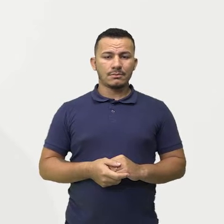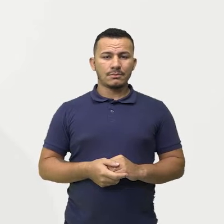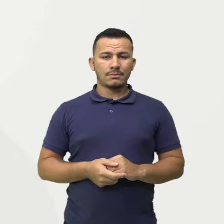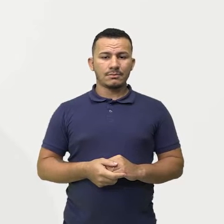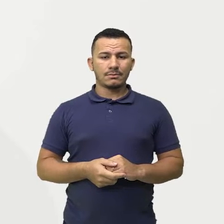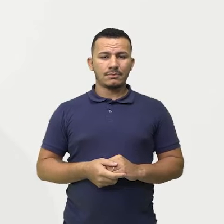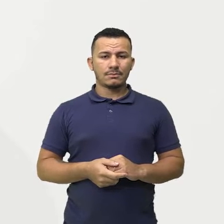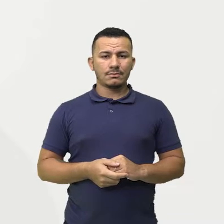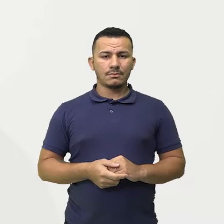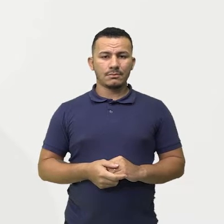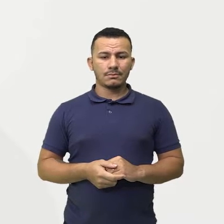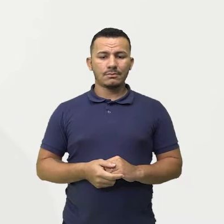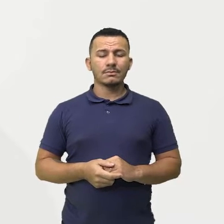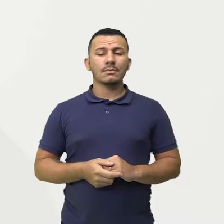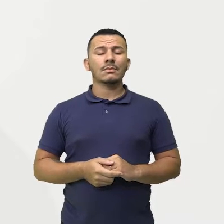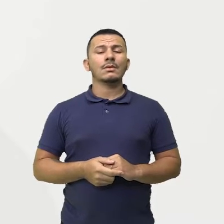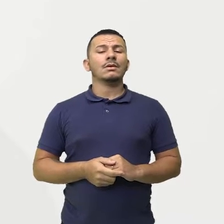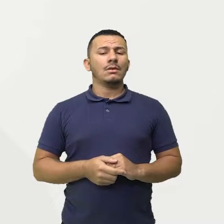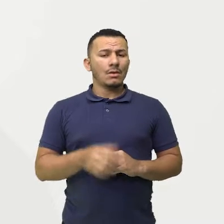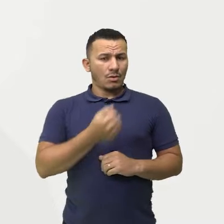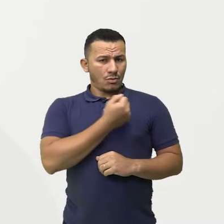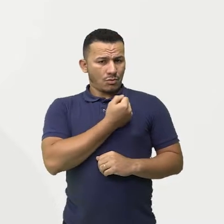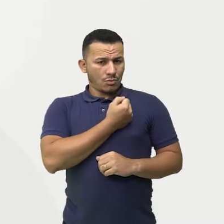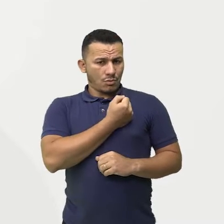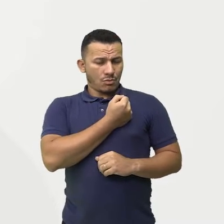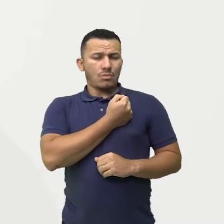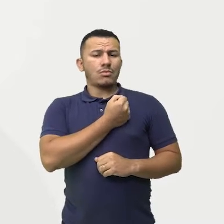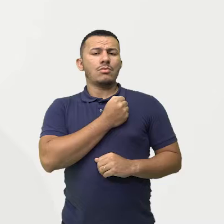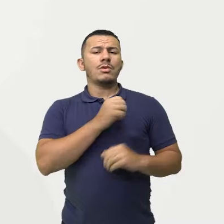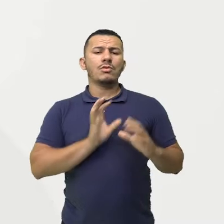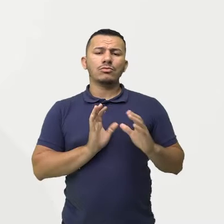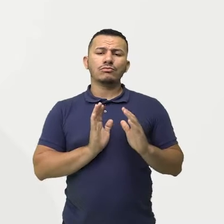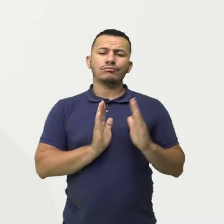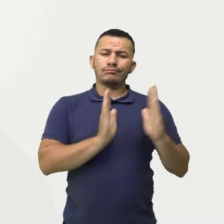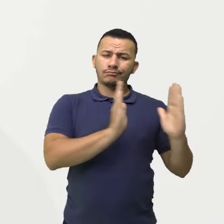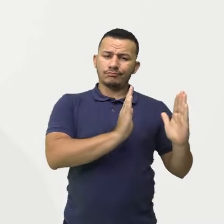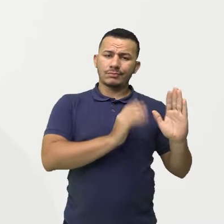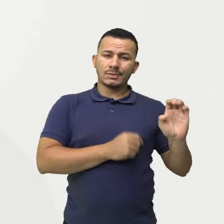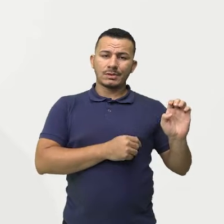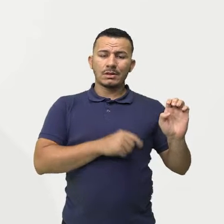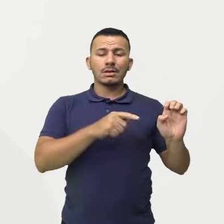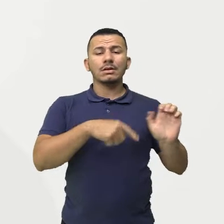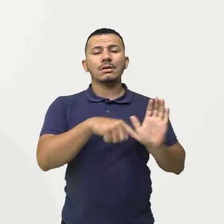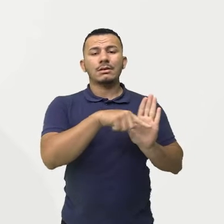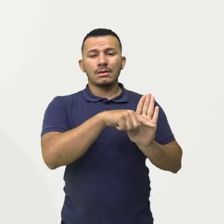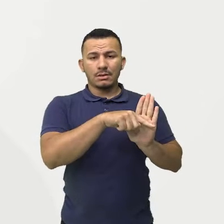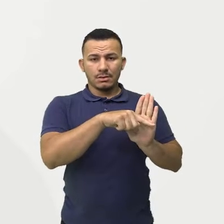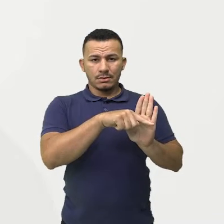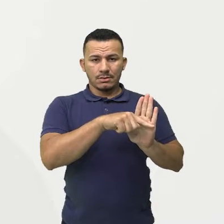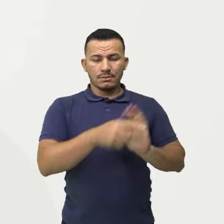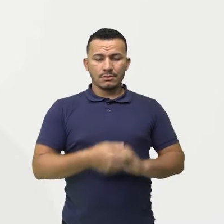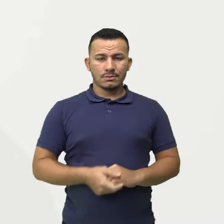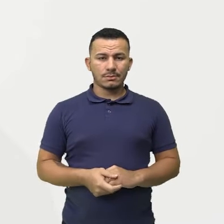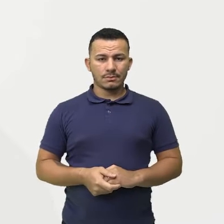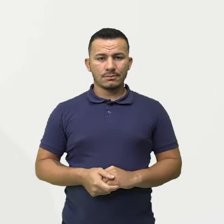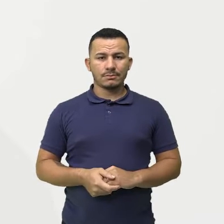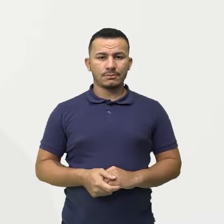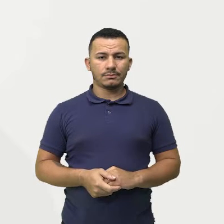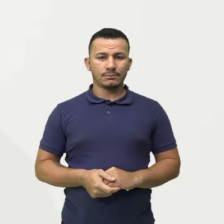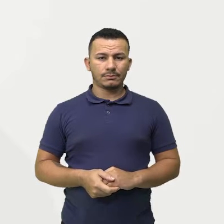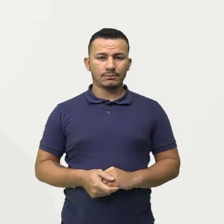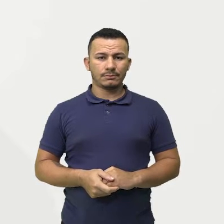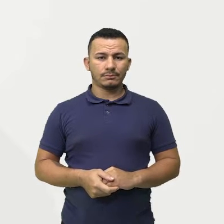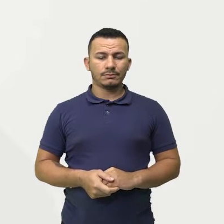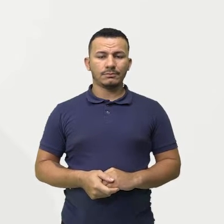positivos. E os números que estão à esquerda do zero são os números